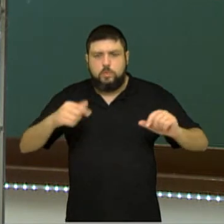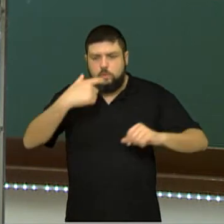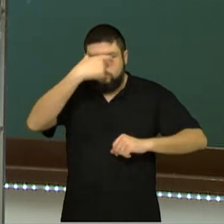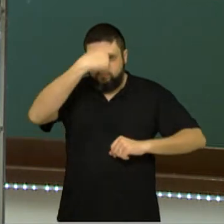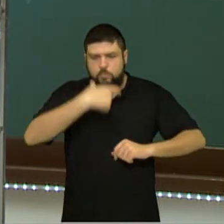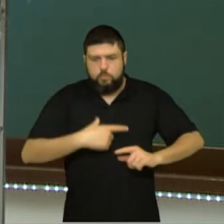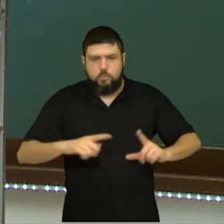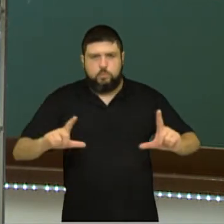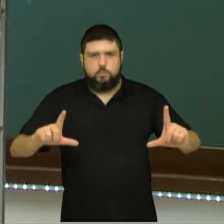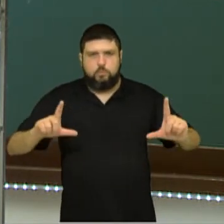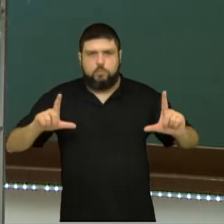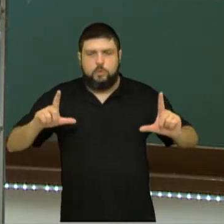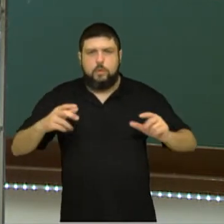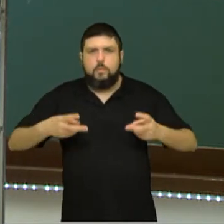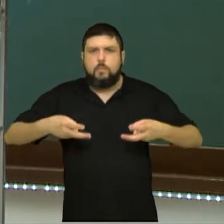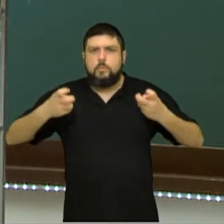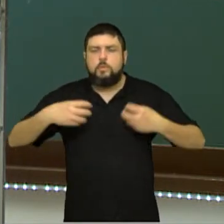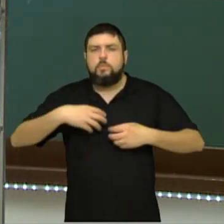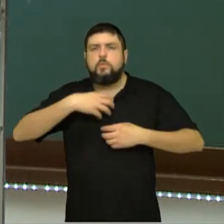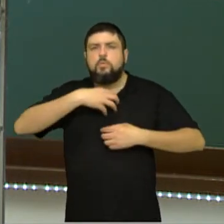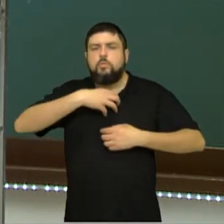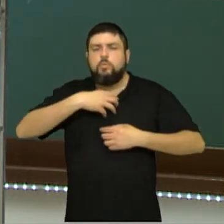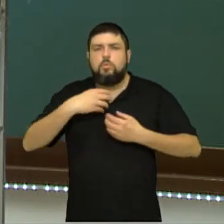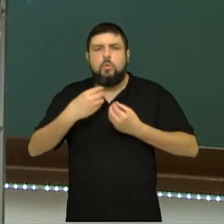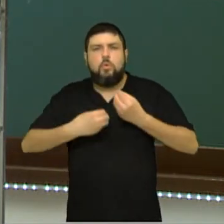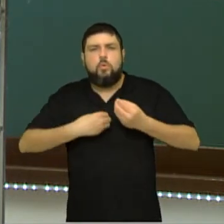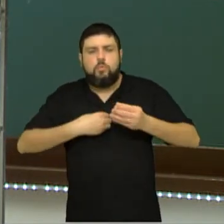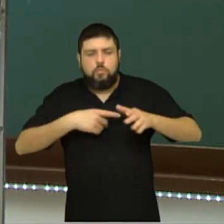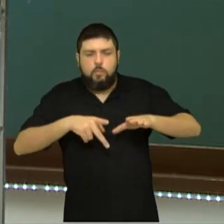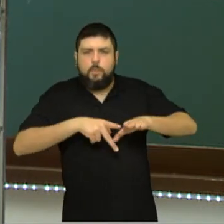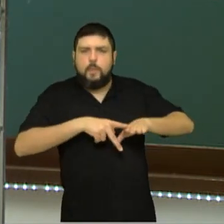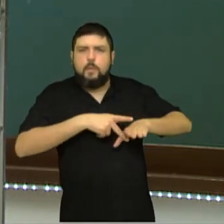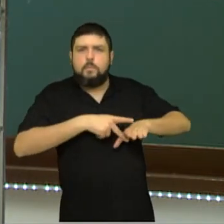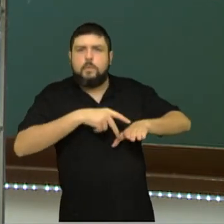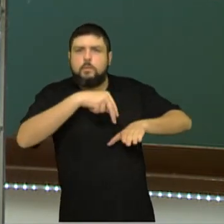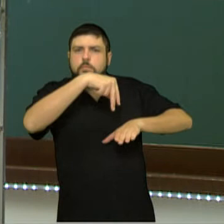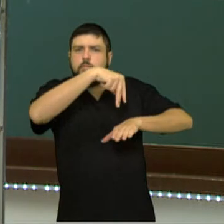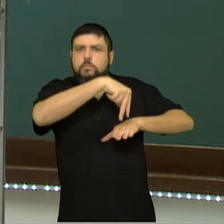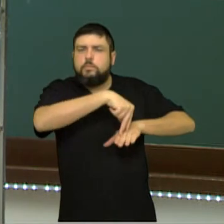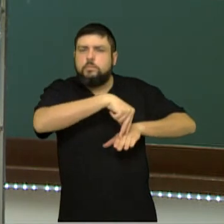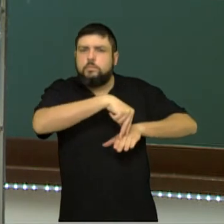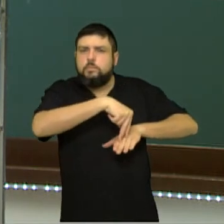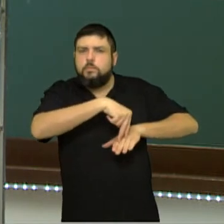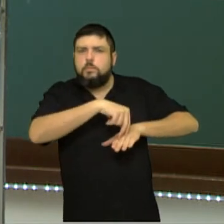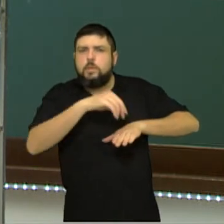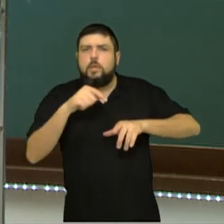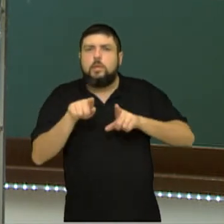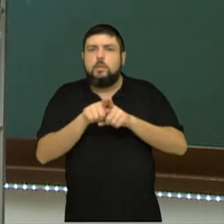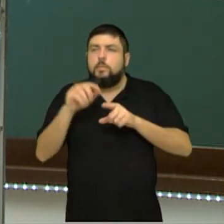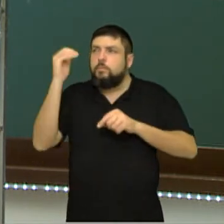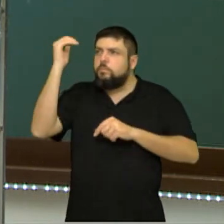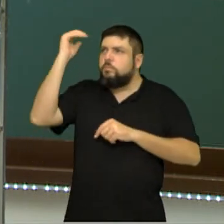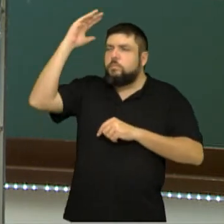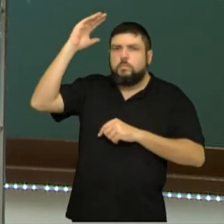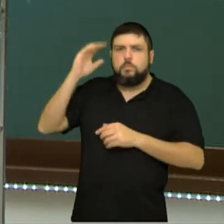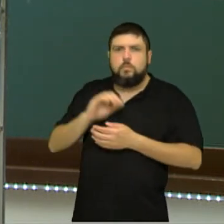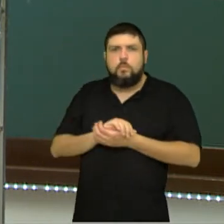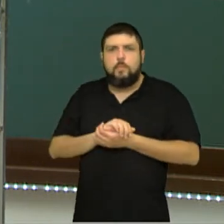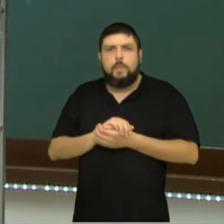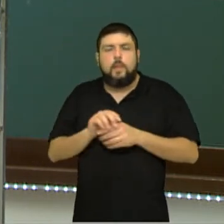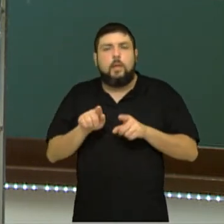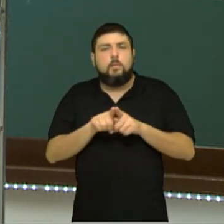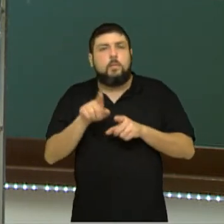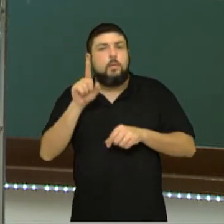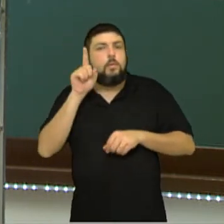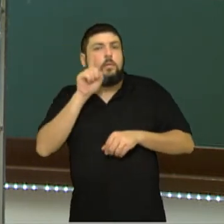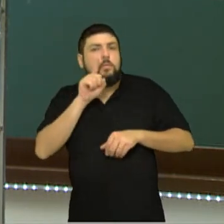plano médio. Olha a forma como ele está, ele pega um pouco do pé do personagem, um pouco de chão até um pouco acima do teto. Aqui o plano americano, joelho